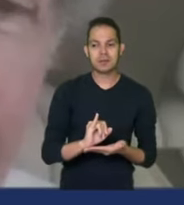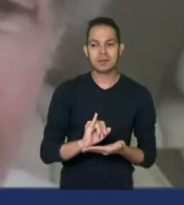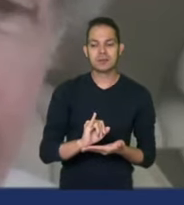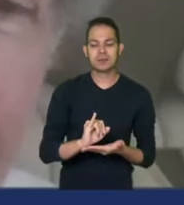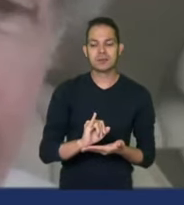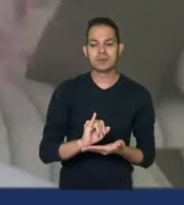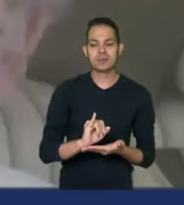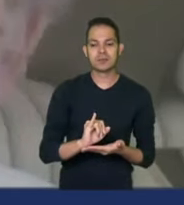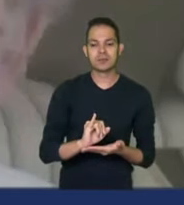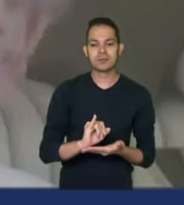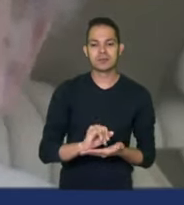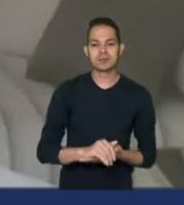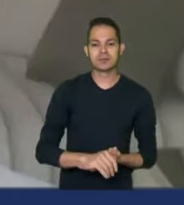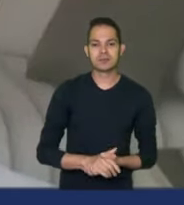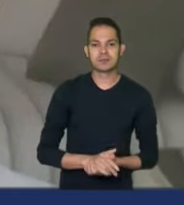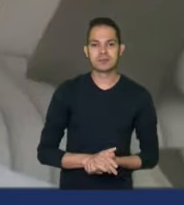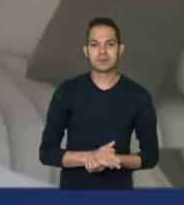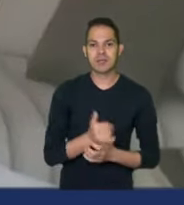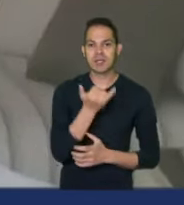Aratu,